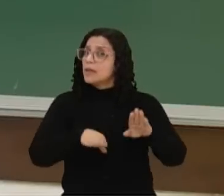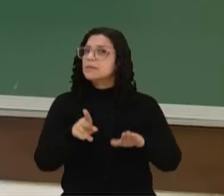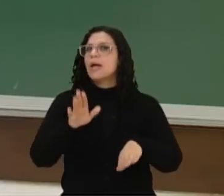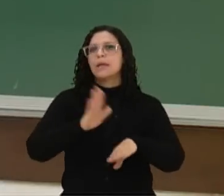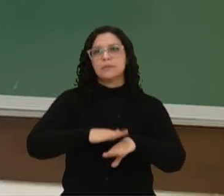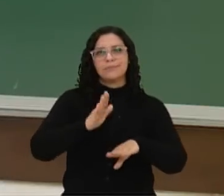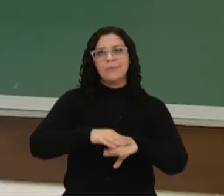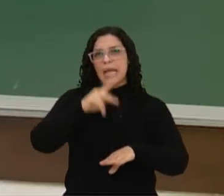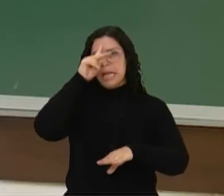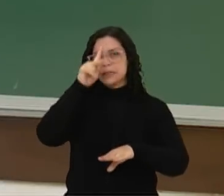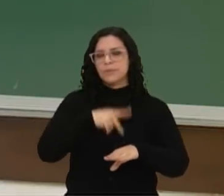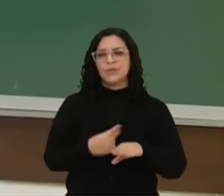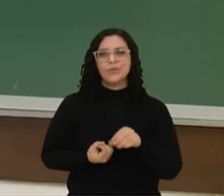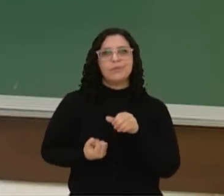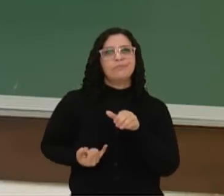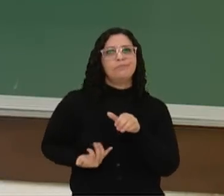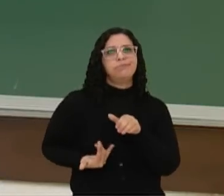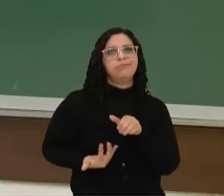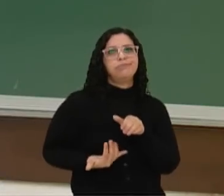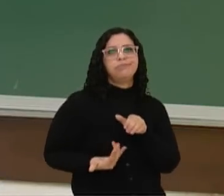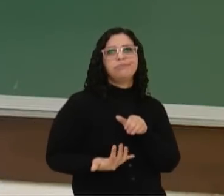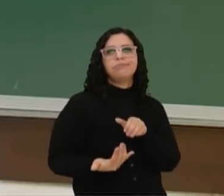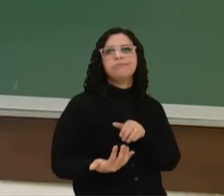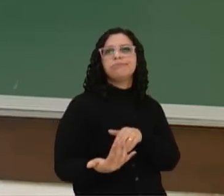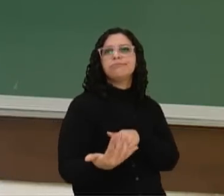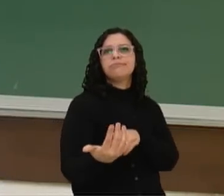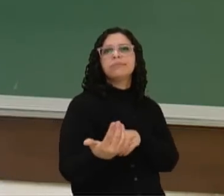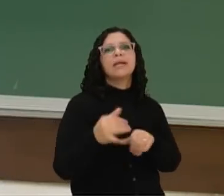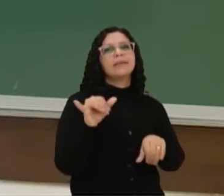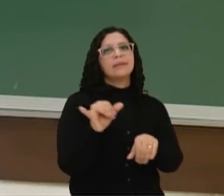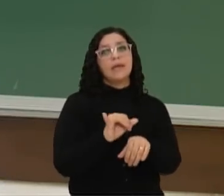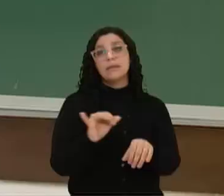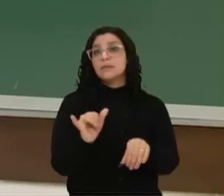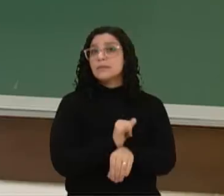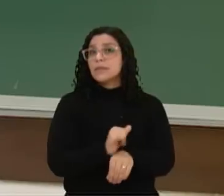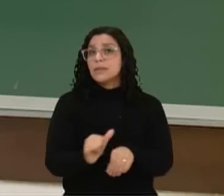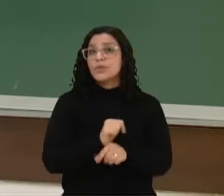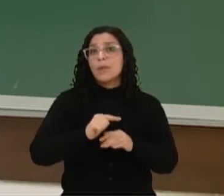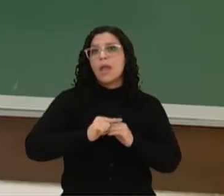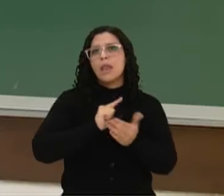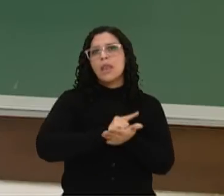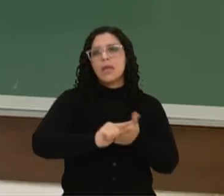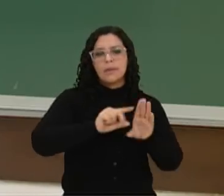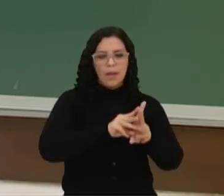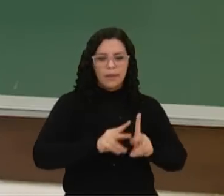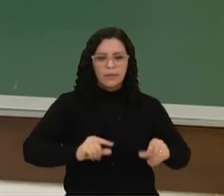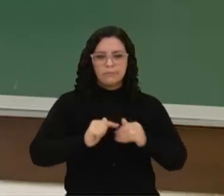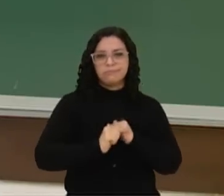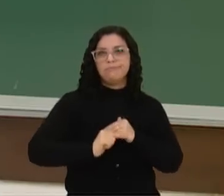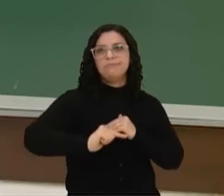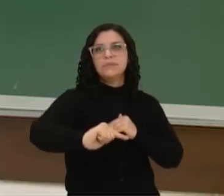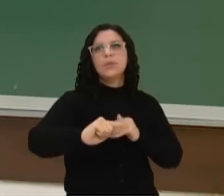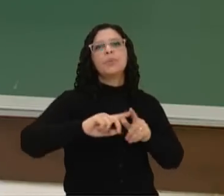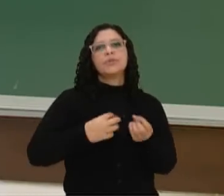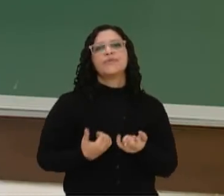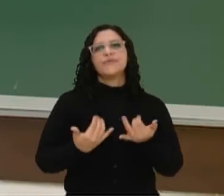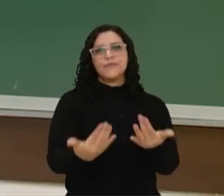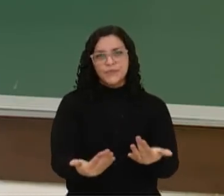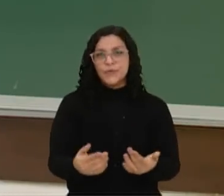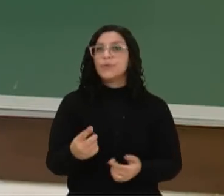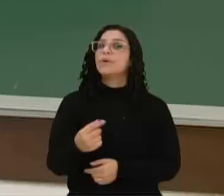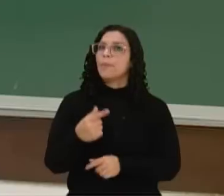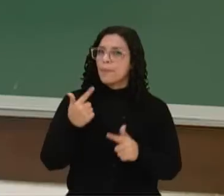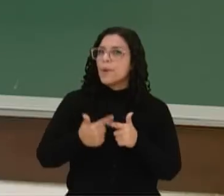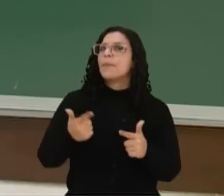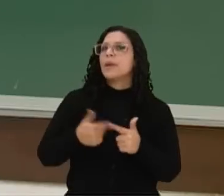vezes, de modo geral, a gente fala dessas que são técnicas para limpar o terreno. E aí tudo isso pode trazer